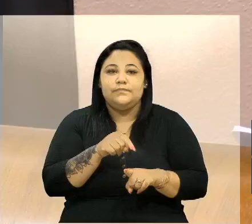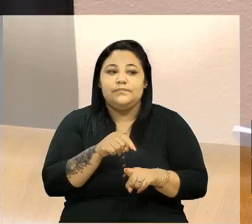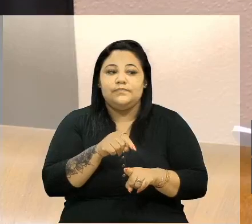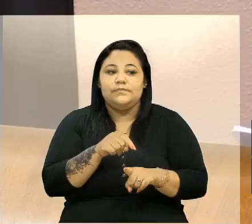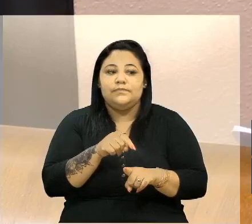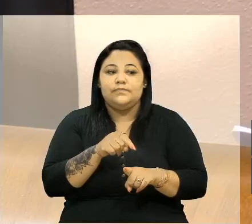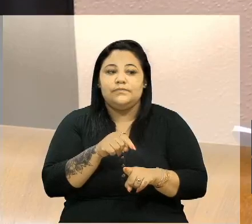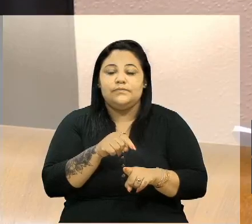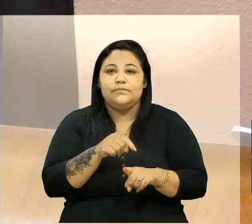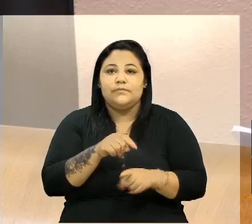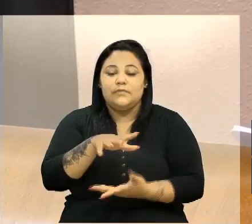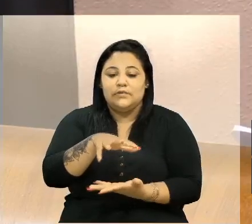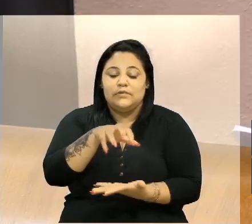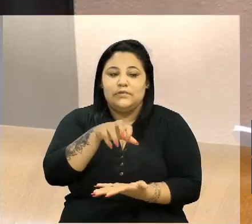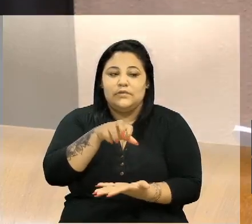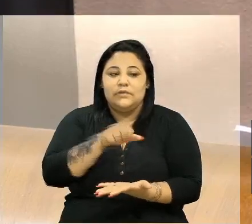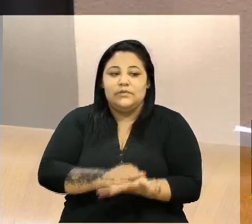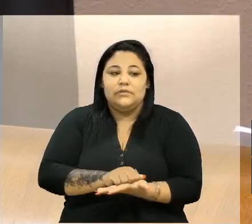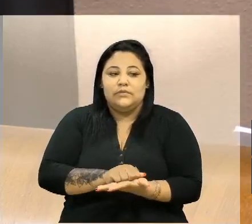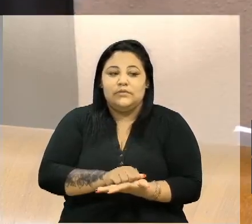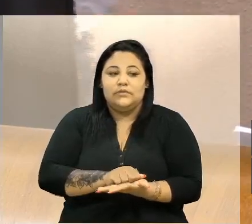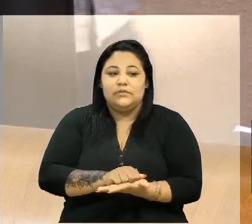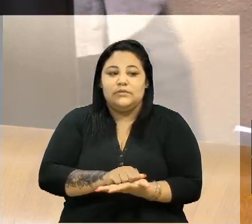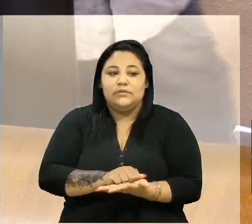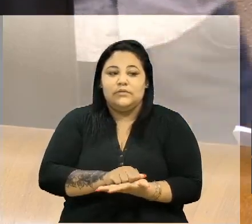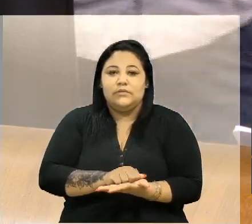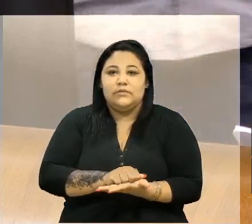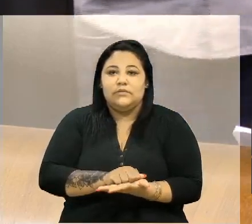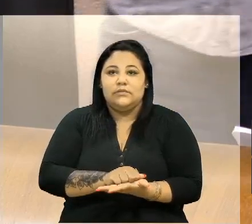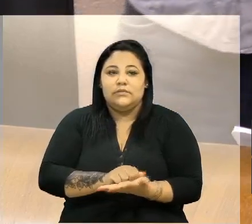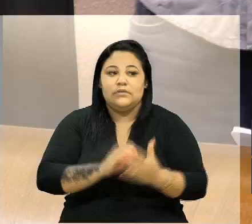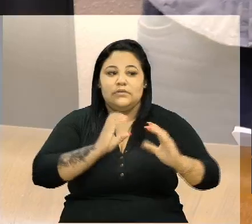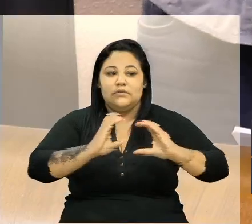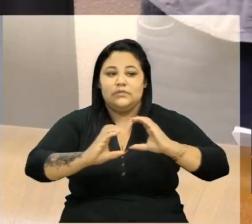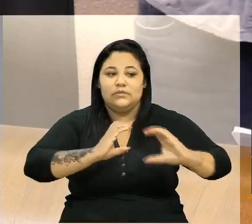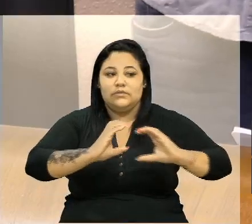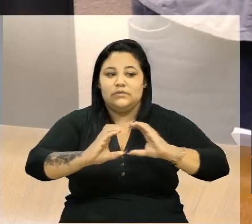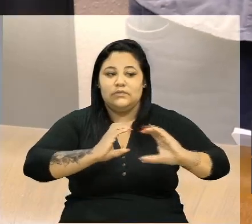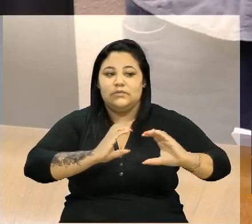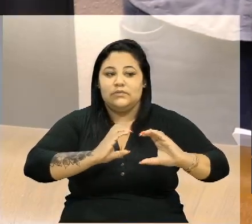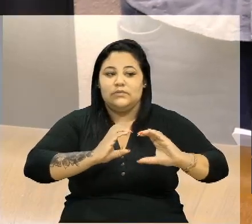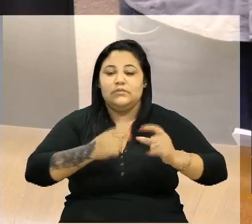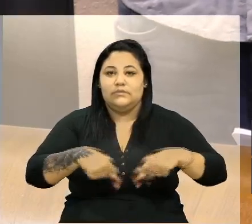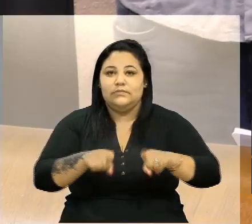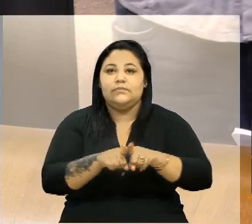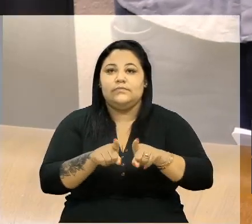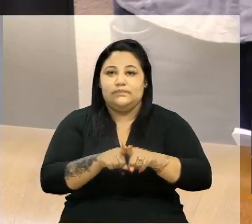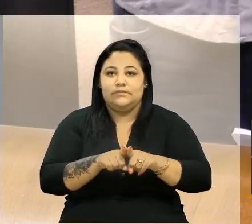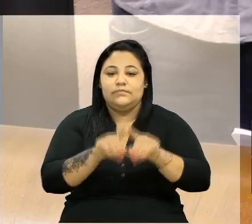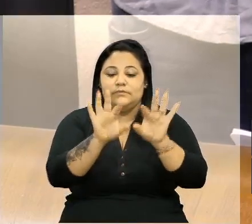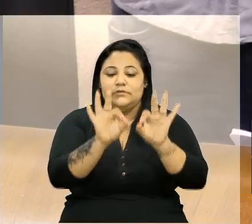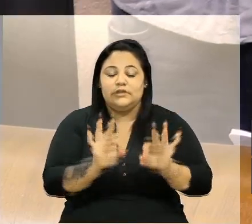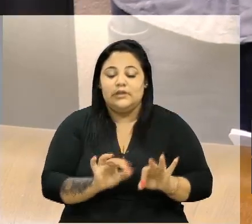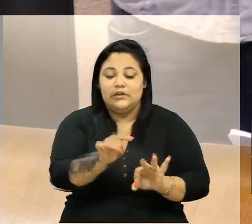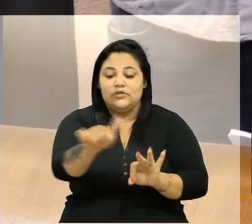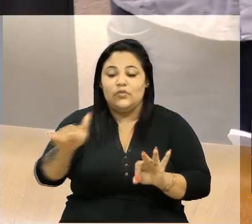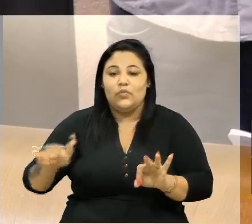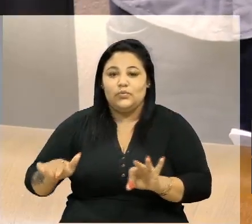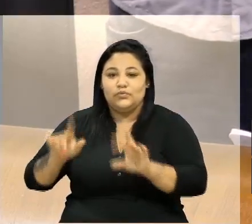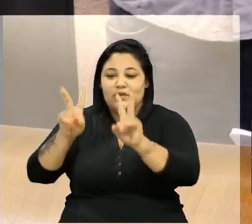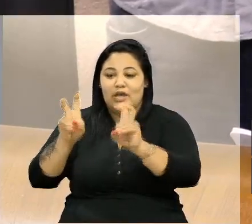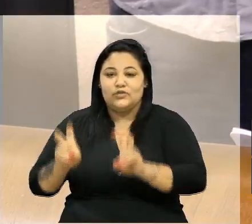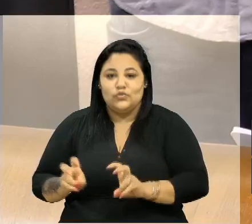e cadastramento de estações transmissoras de radiocomunicação e de equipamentos afins e da outras